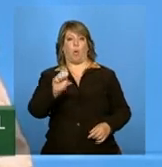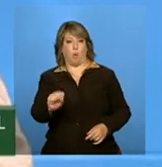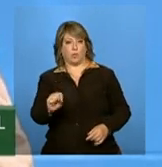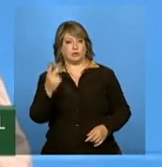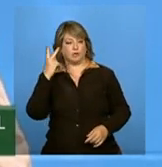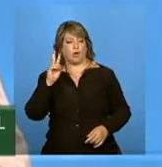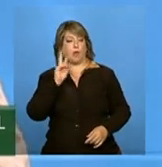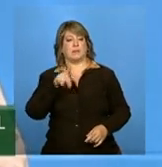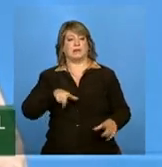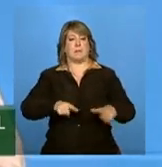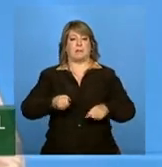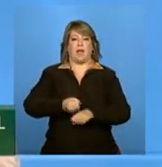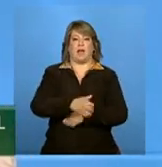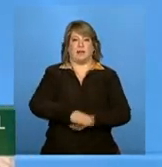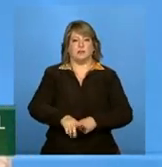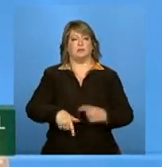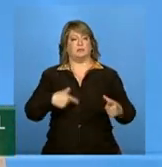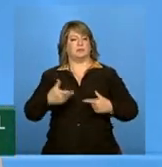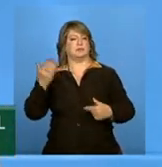98, que